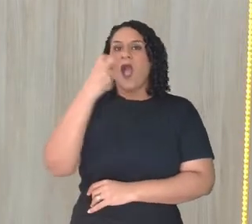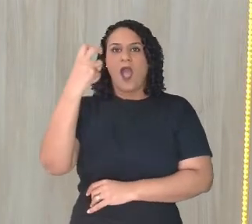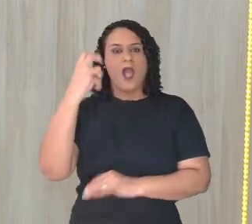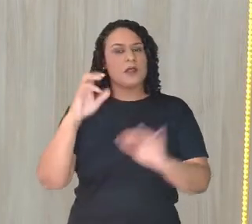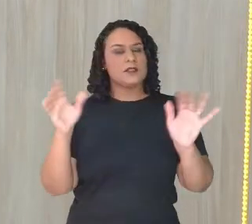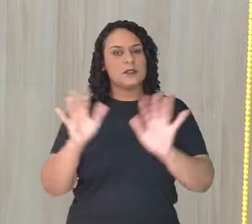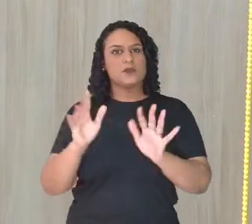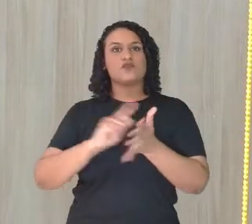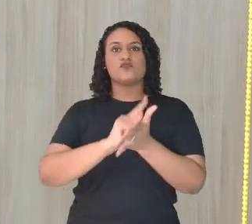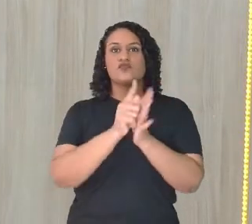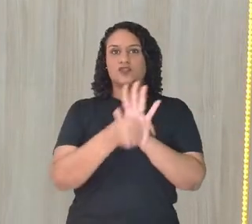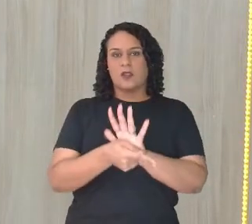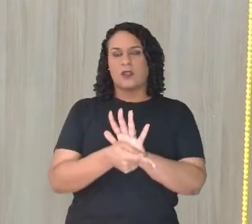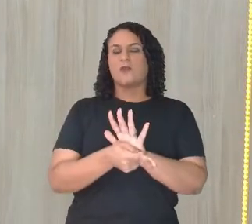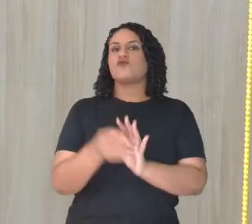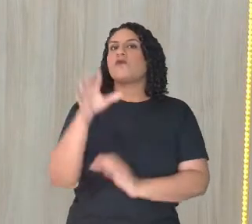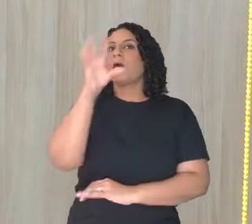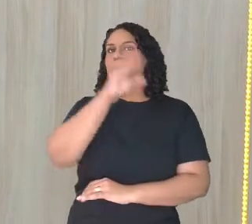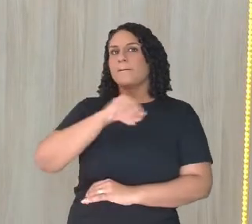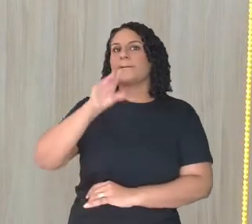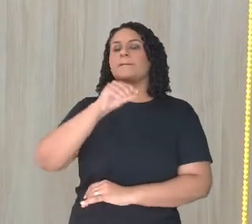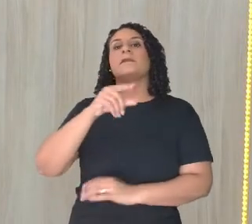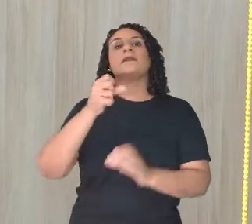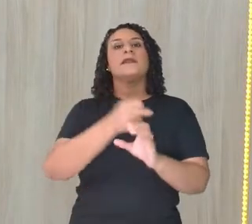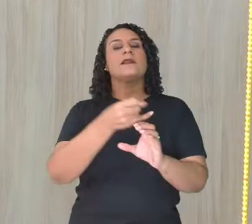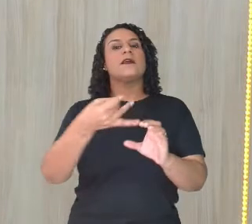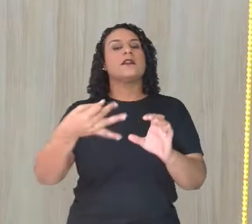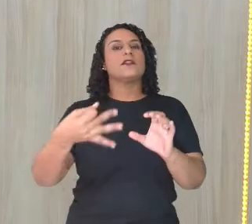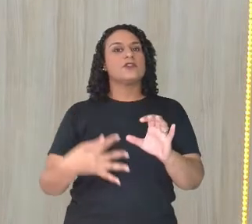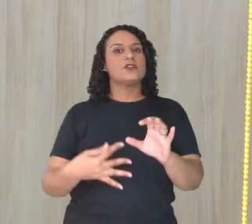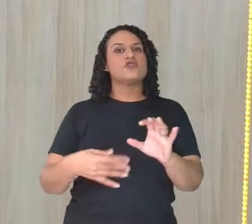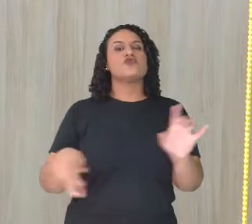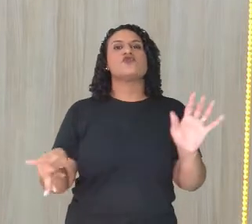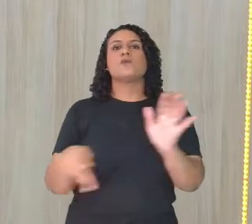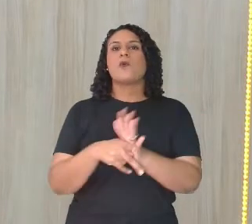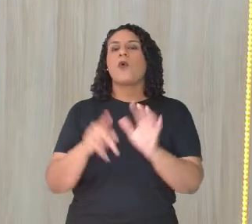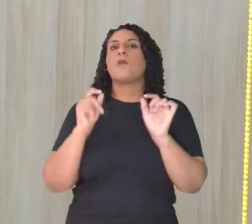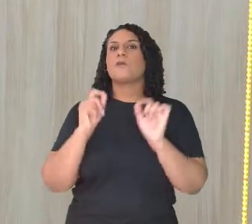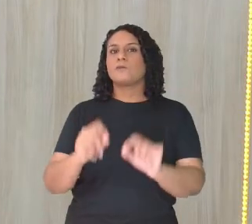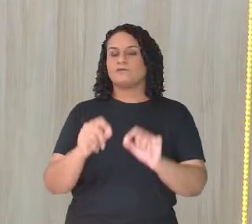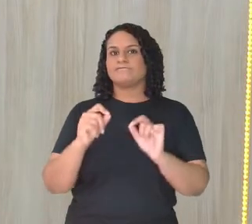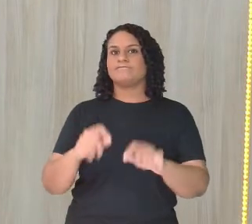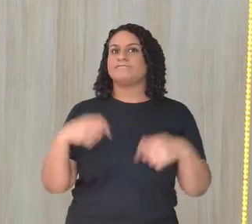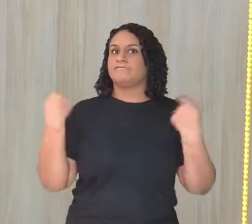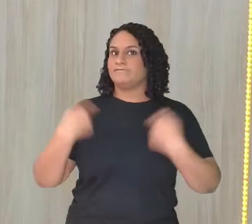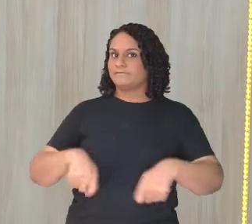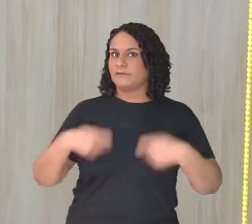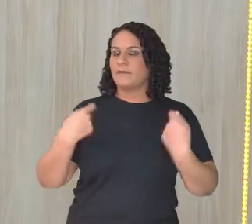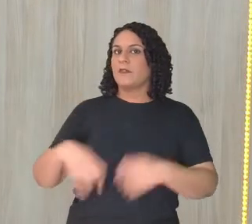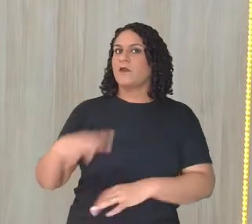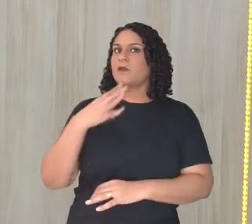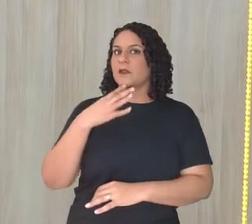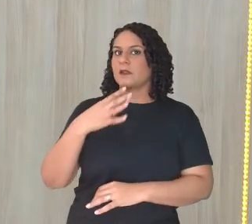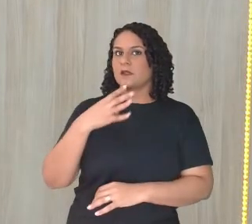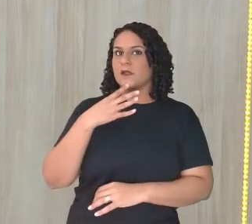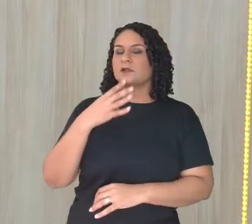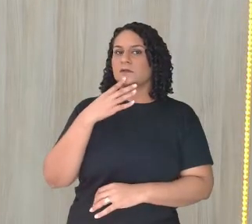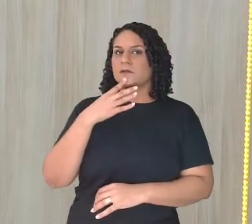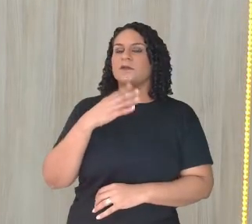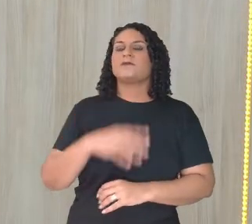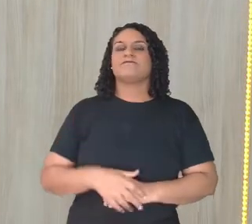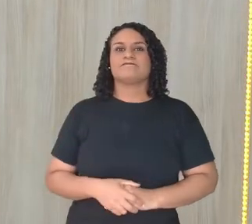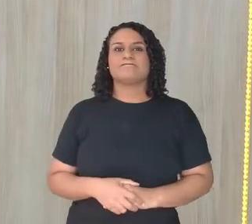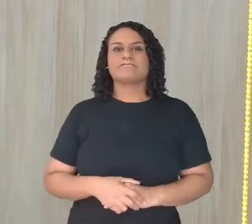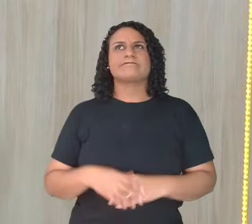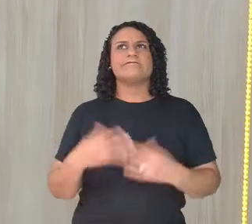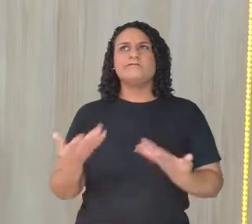gêneros formais orais, eles possuem características que precisam ser conhecidas e precisam ser seguidas.